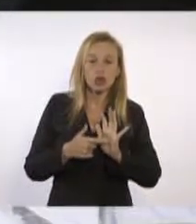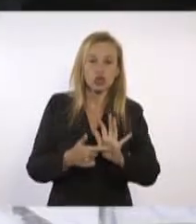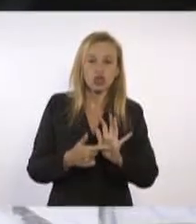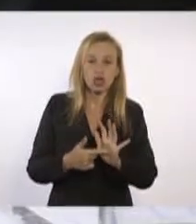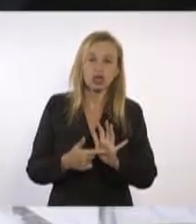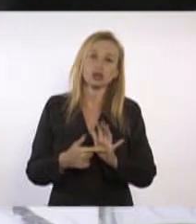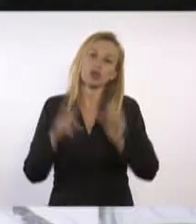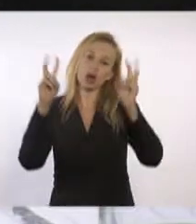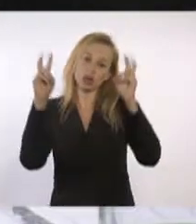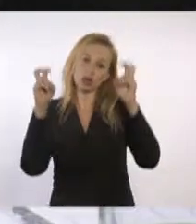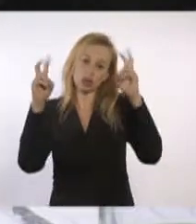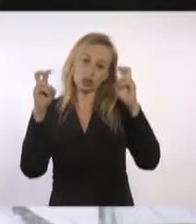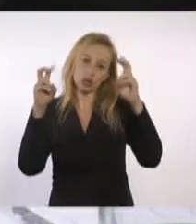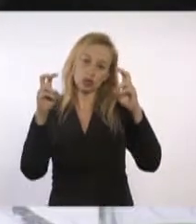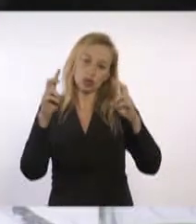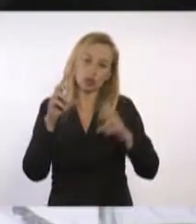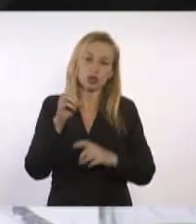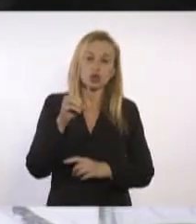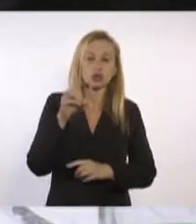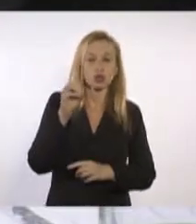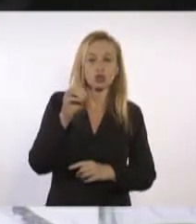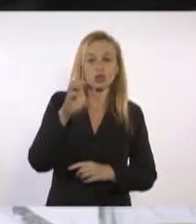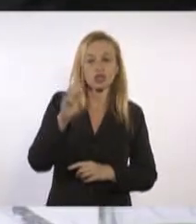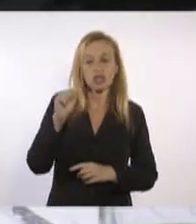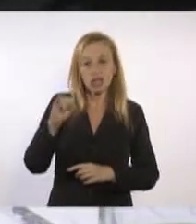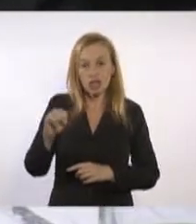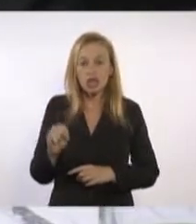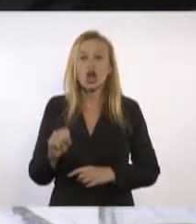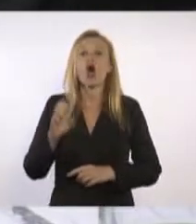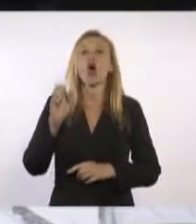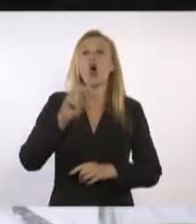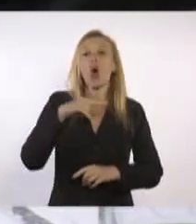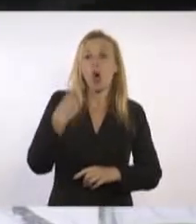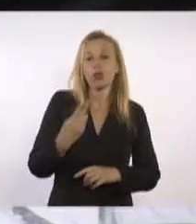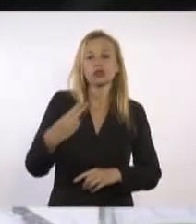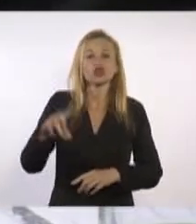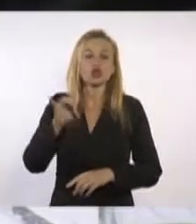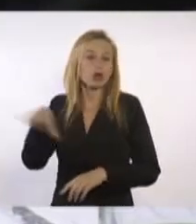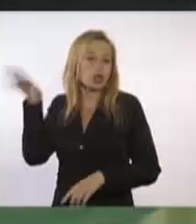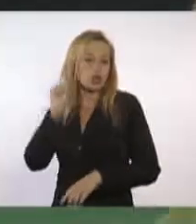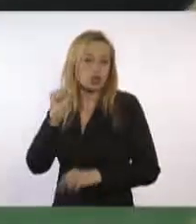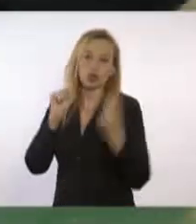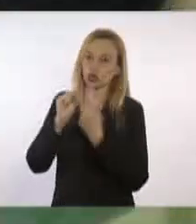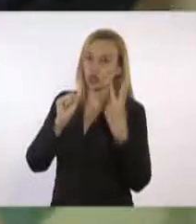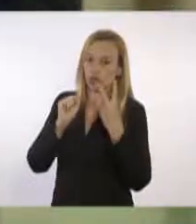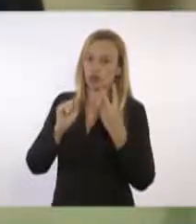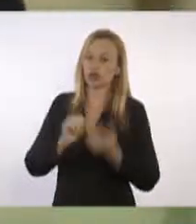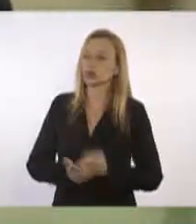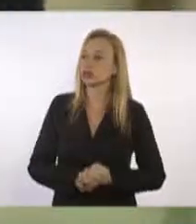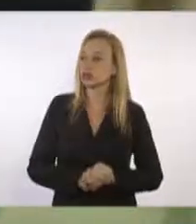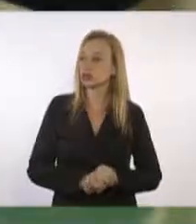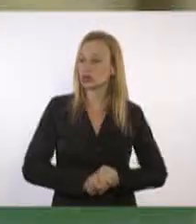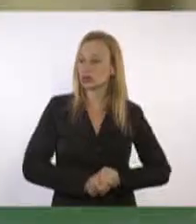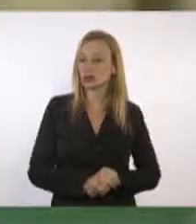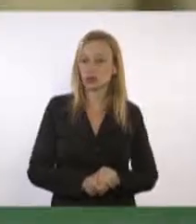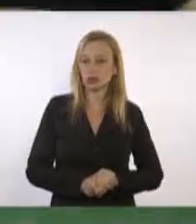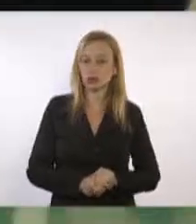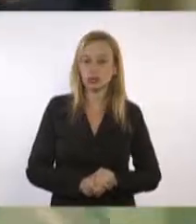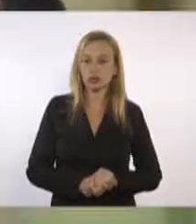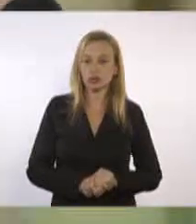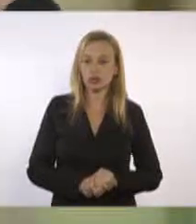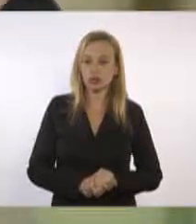da questão da escuta? Dos dois fatos. Os dois fatos. Vossa Excelência está decidindo